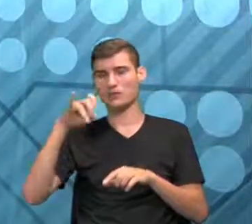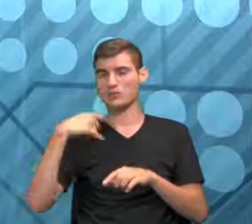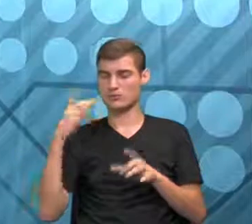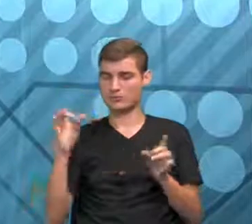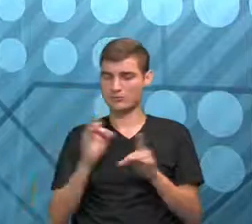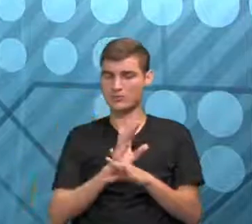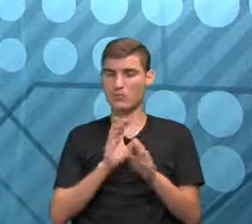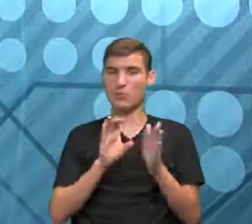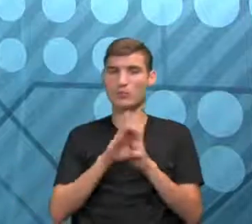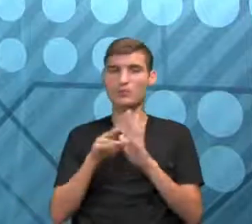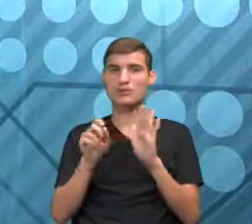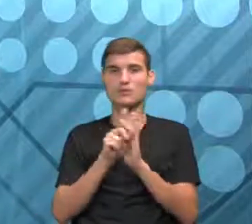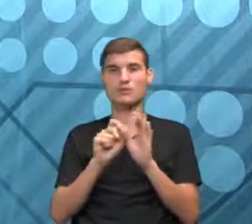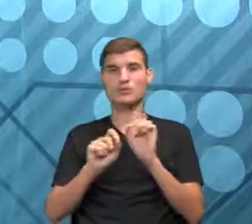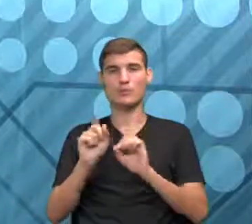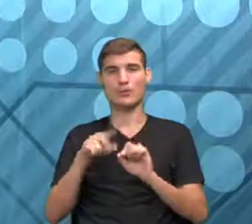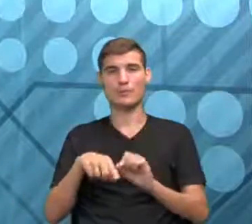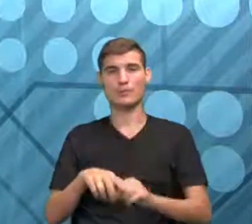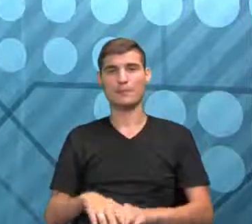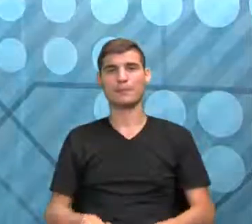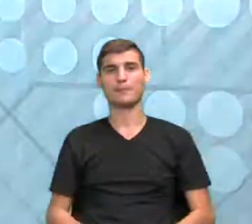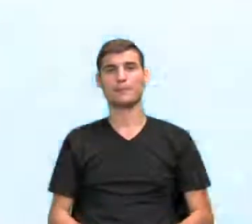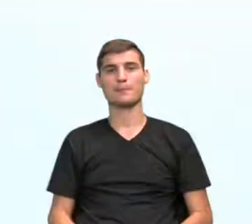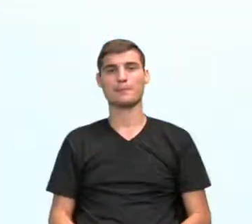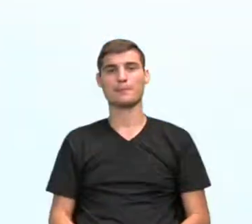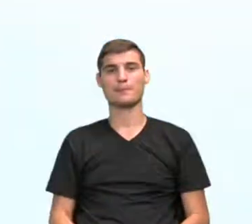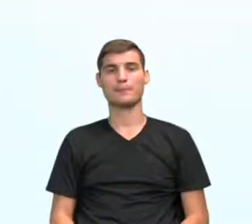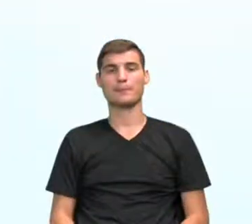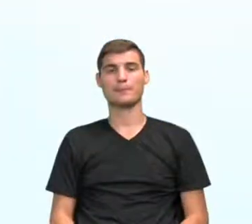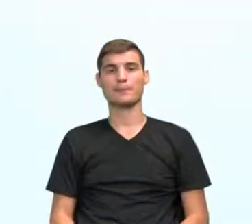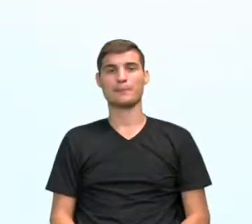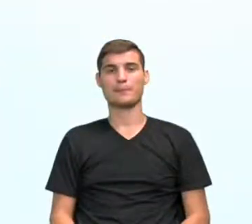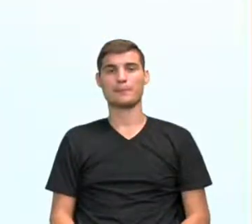esse conceito do espectro eletromagnético.